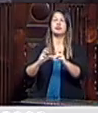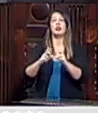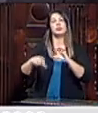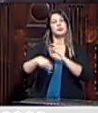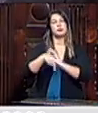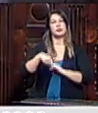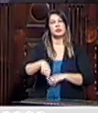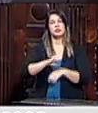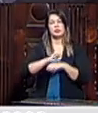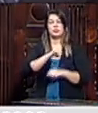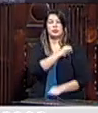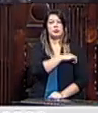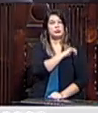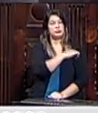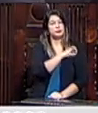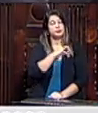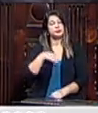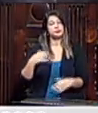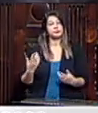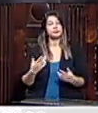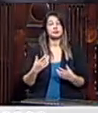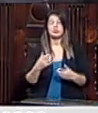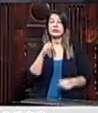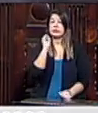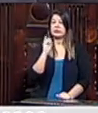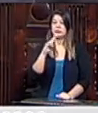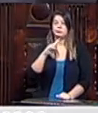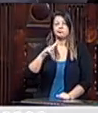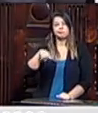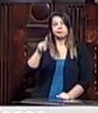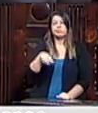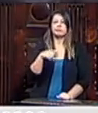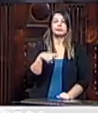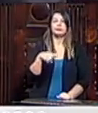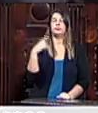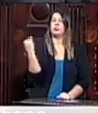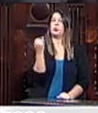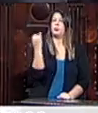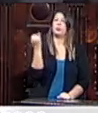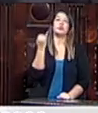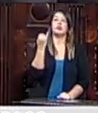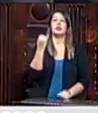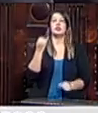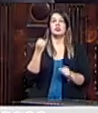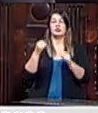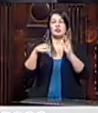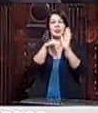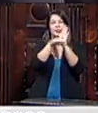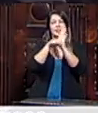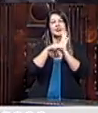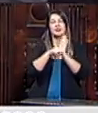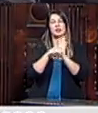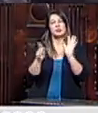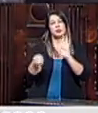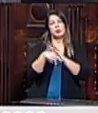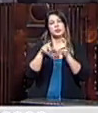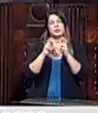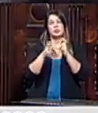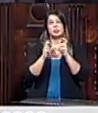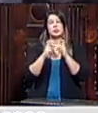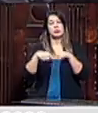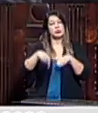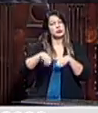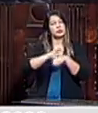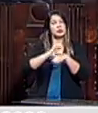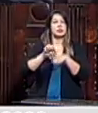Janeiro. A desativação de importantes ramais ferroviários no estado do Rio de